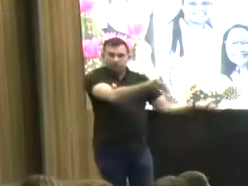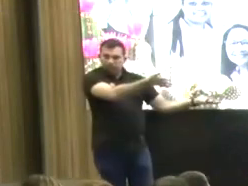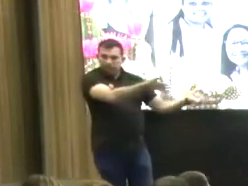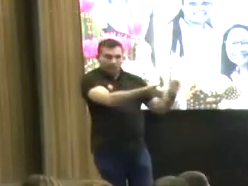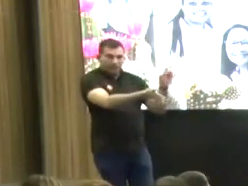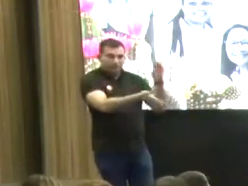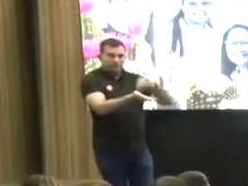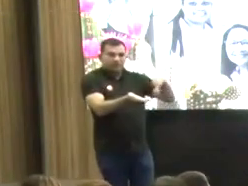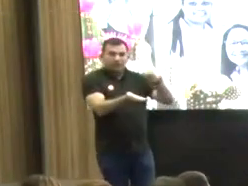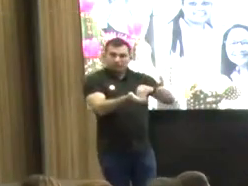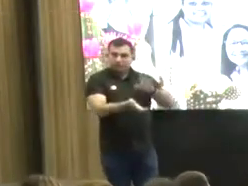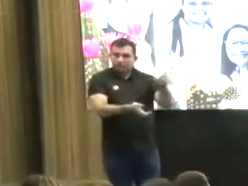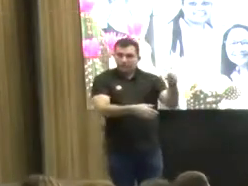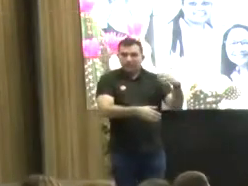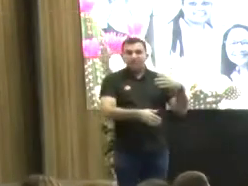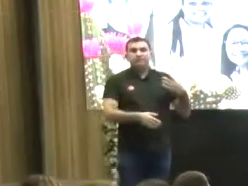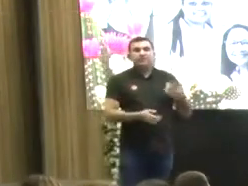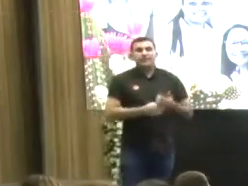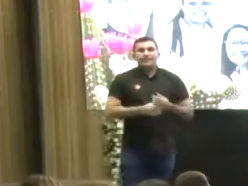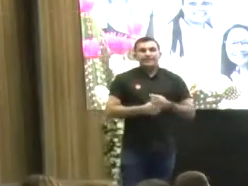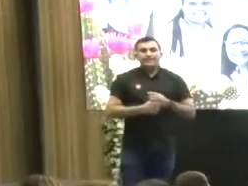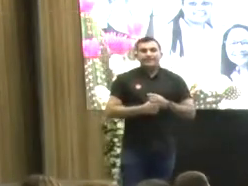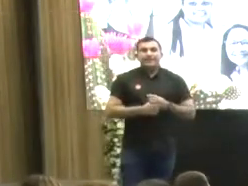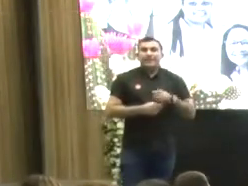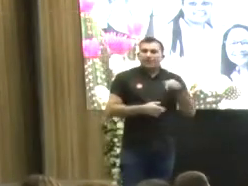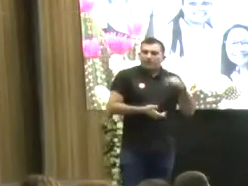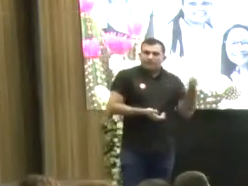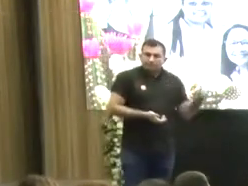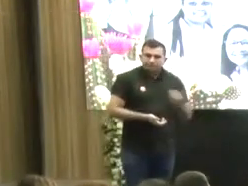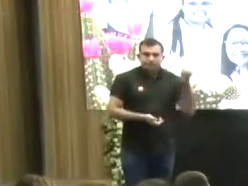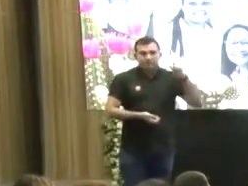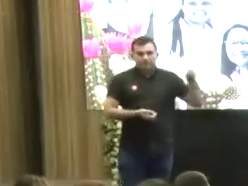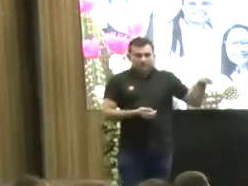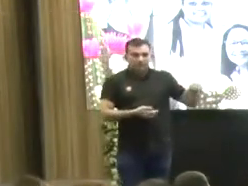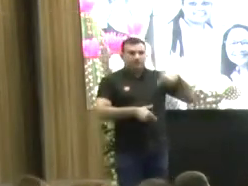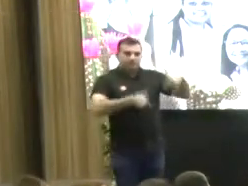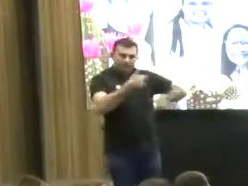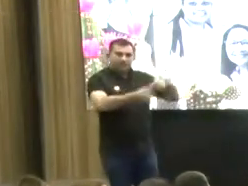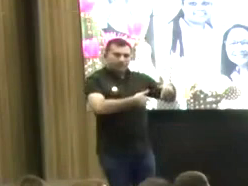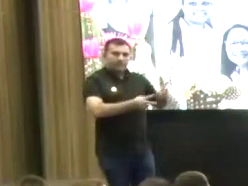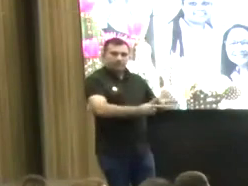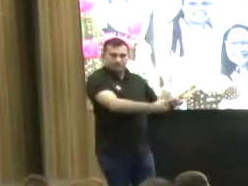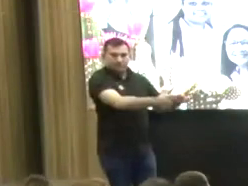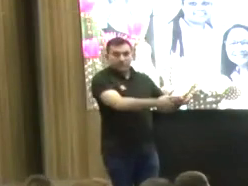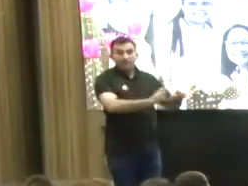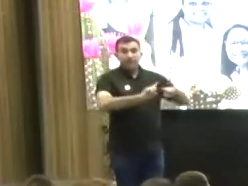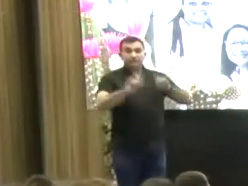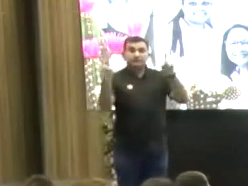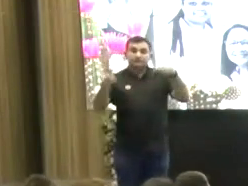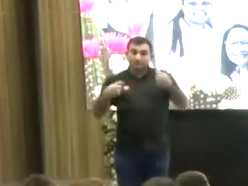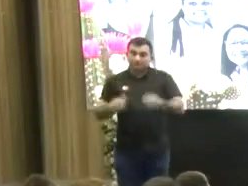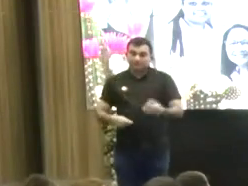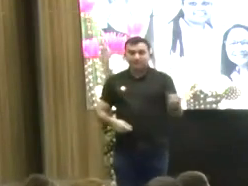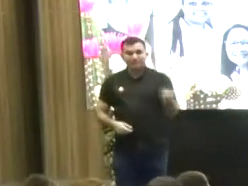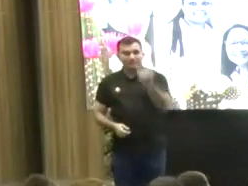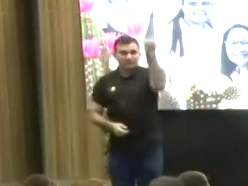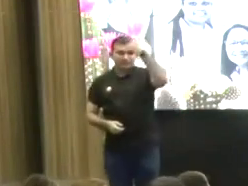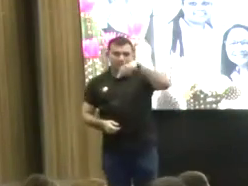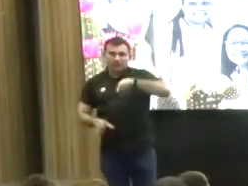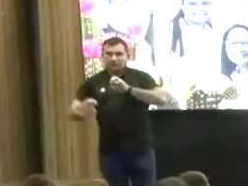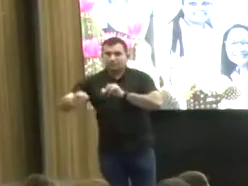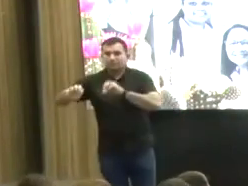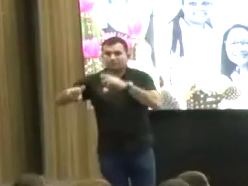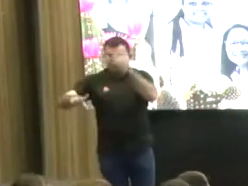é necessária e fundamental para operar no mundo, mas educar pessoas que continuem sonhando e que